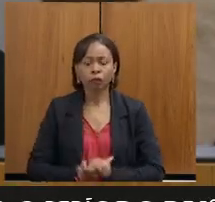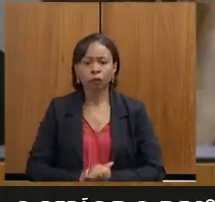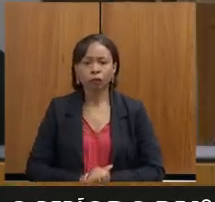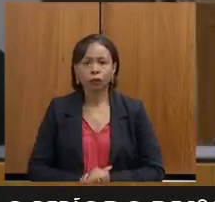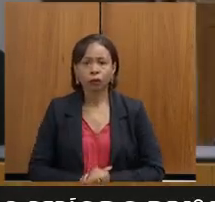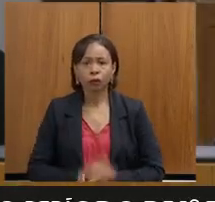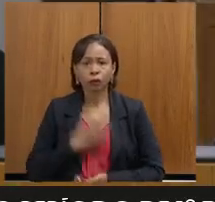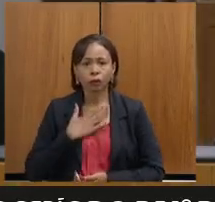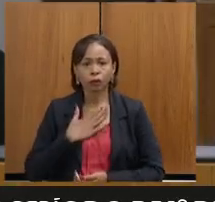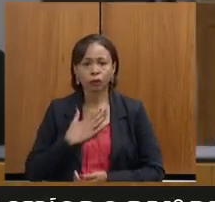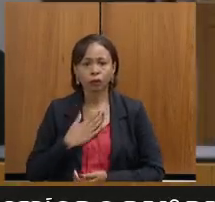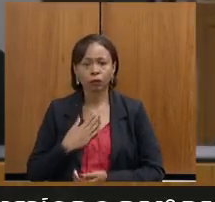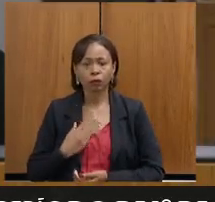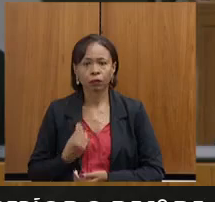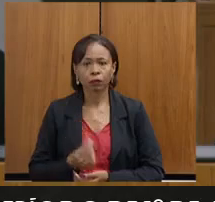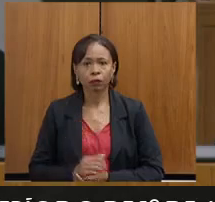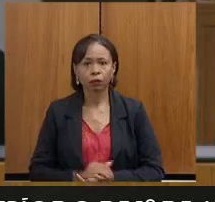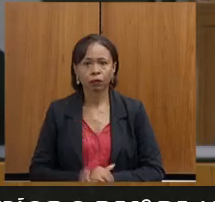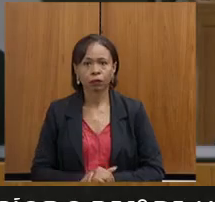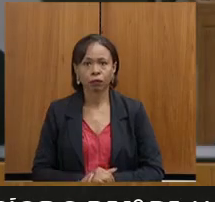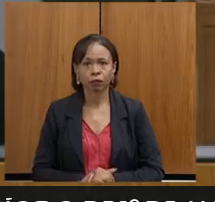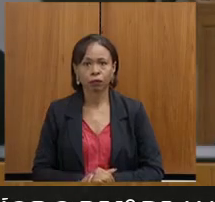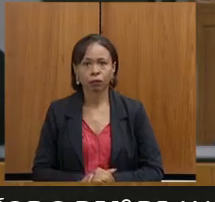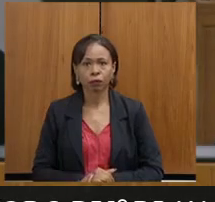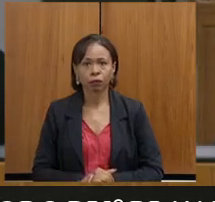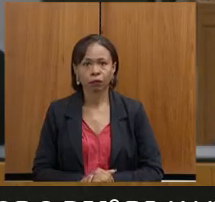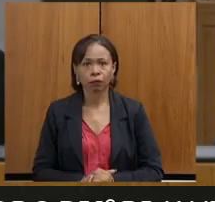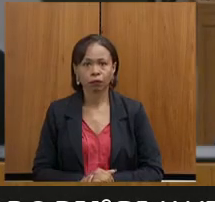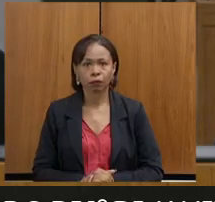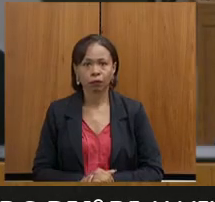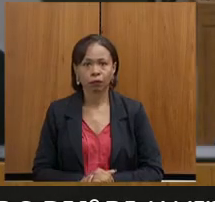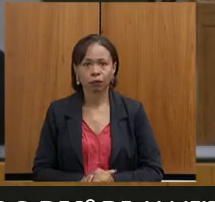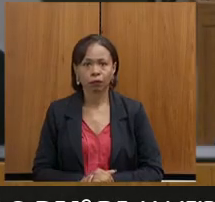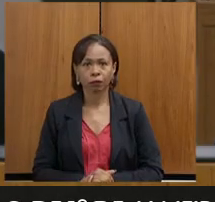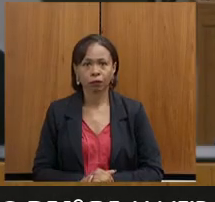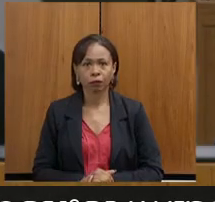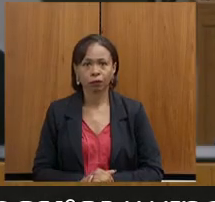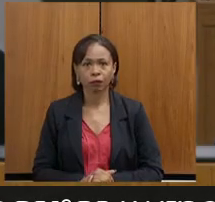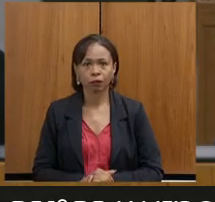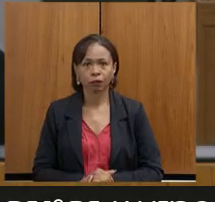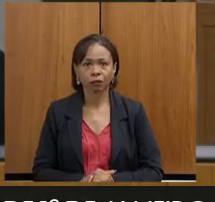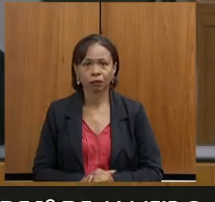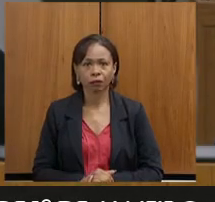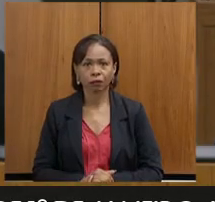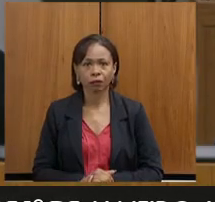como assim o moço do que é